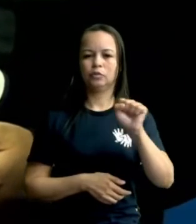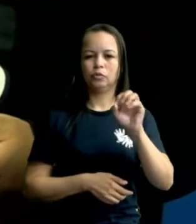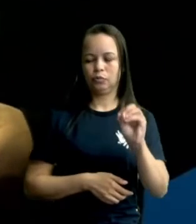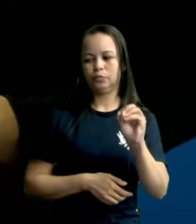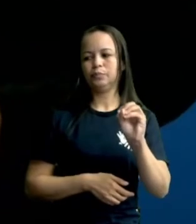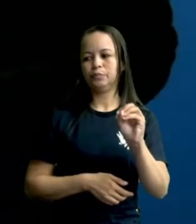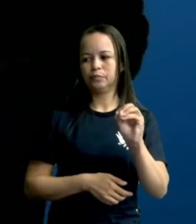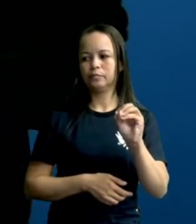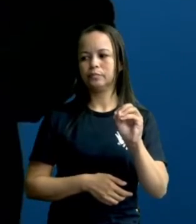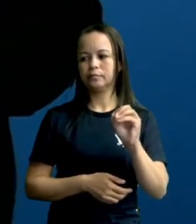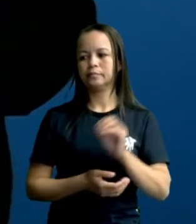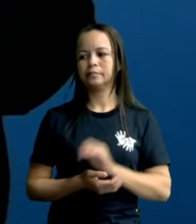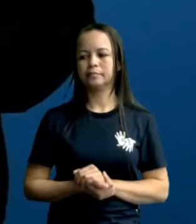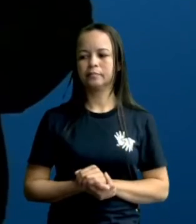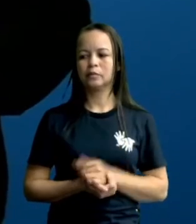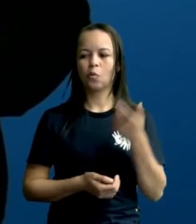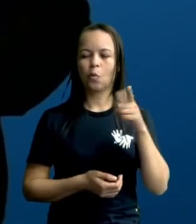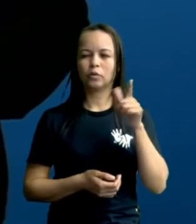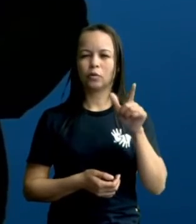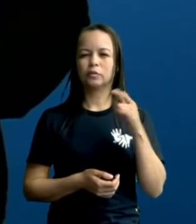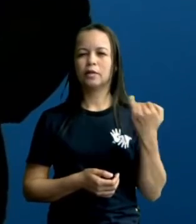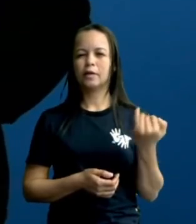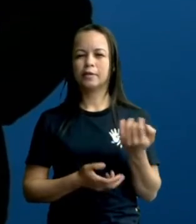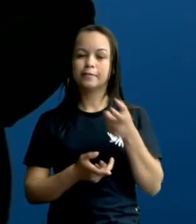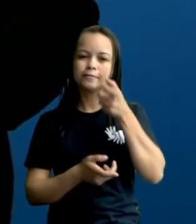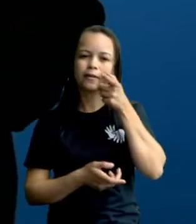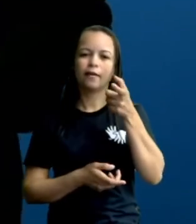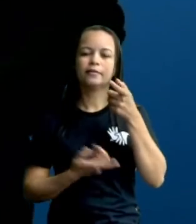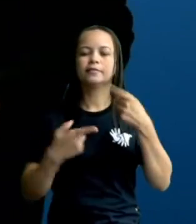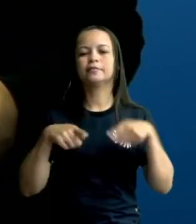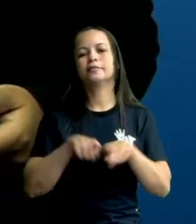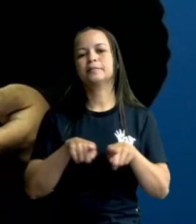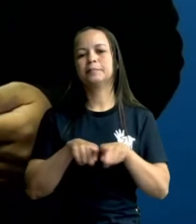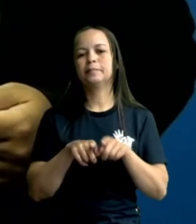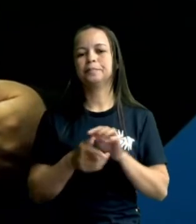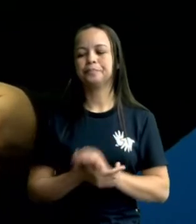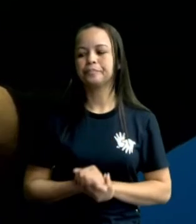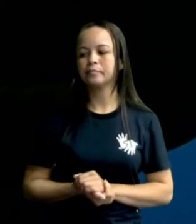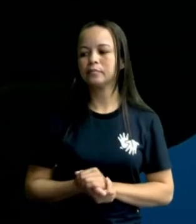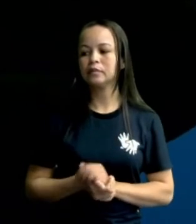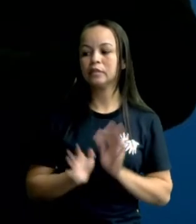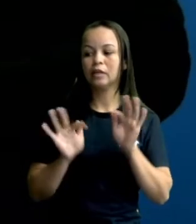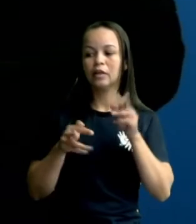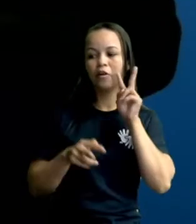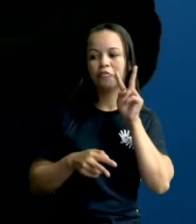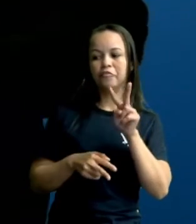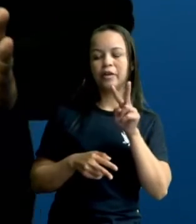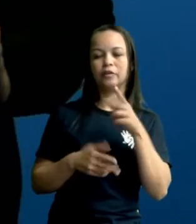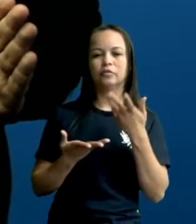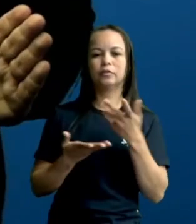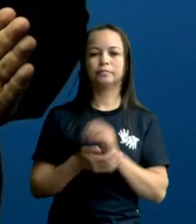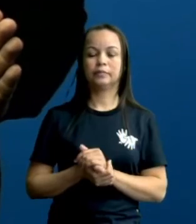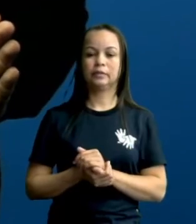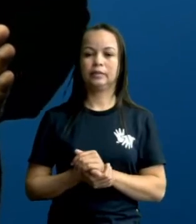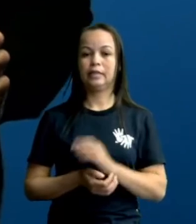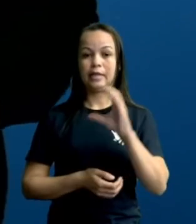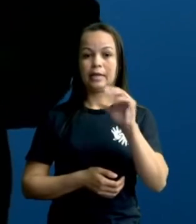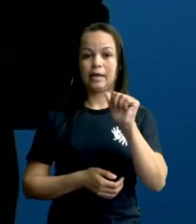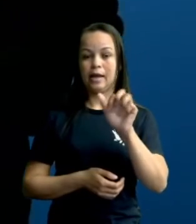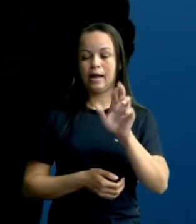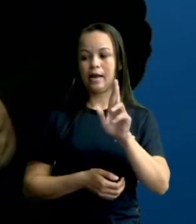gramática. Outra coisa muito interessante, a gente vê no finalzinho, quando ele fala pra